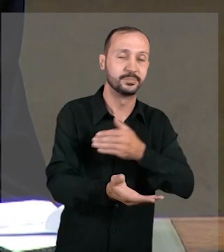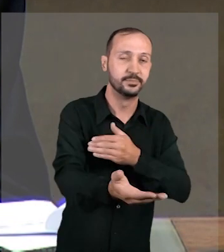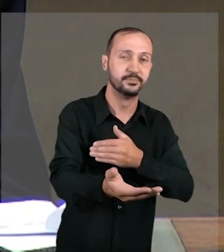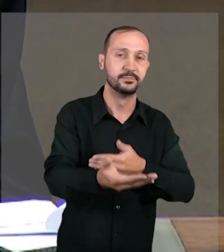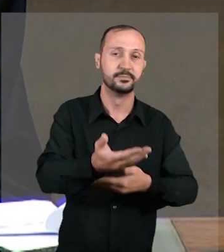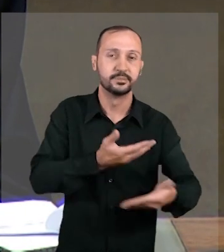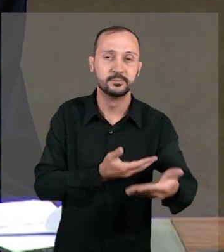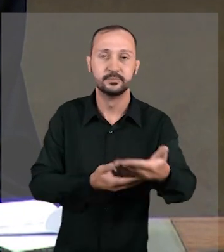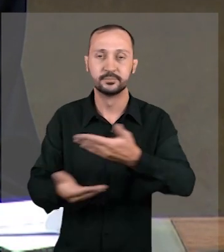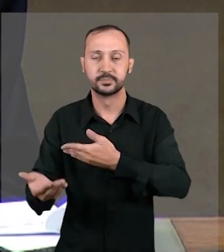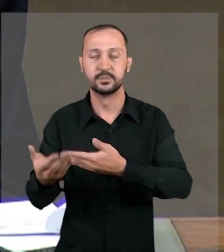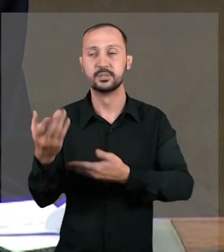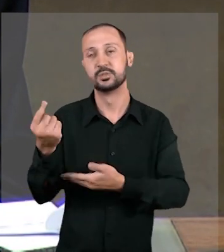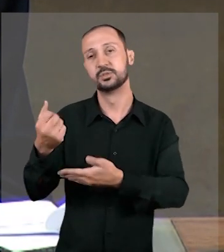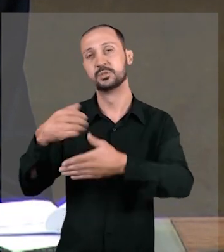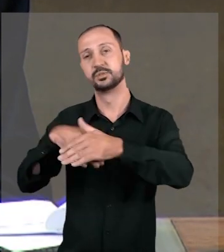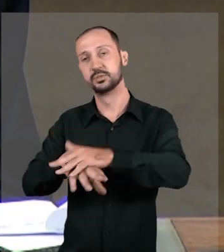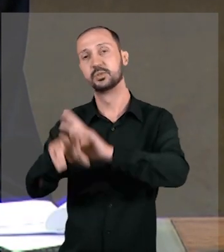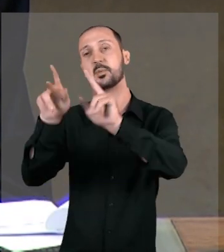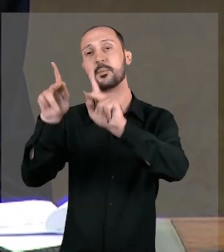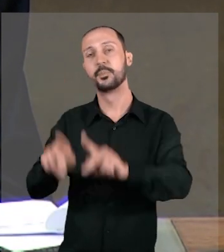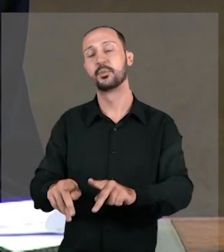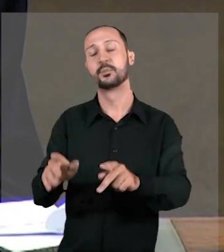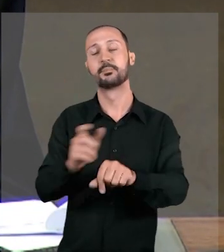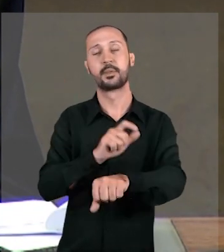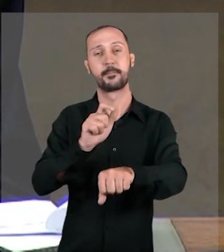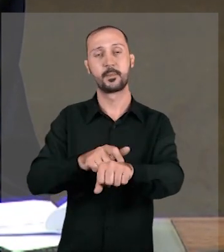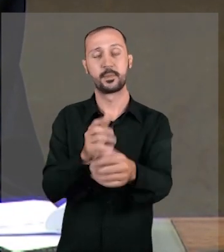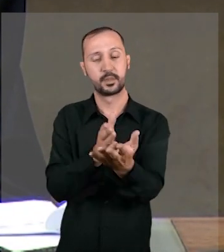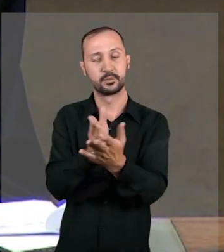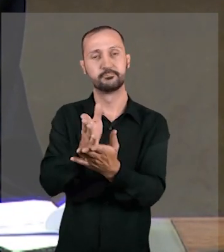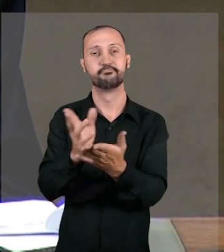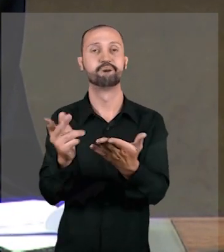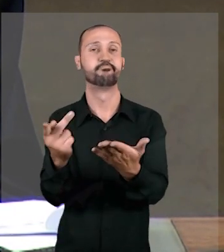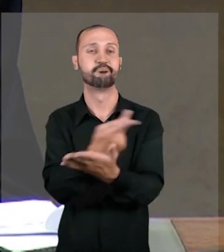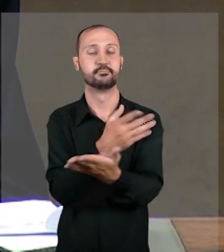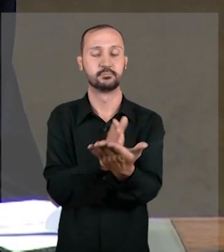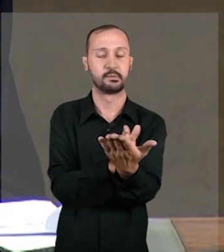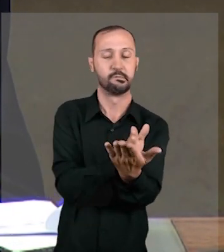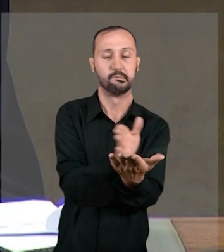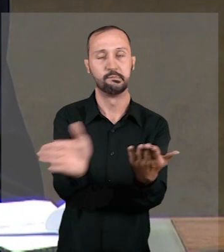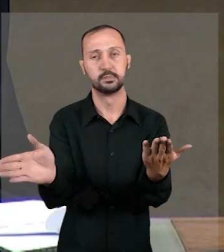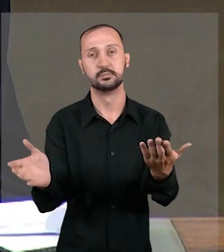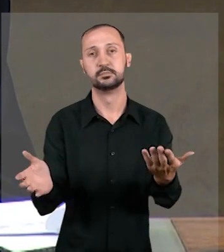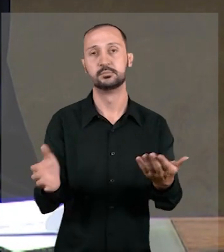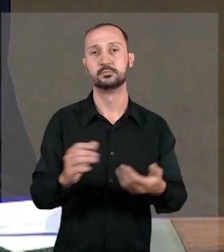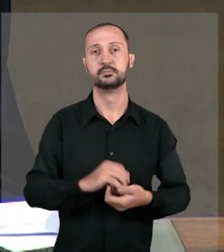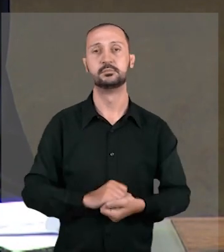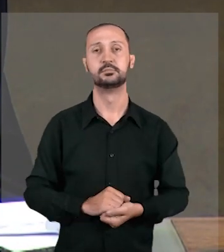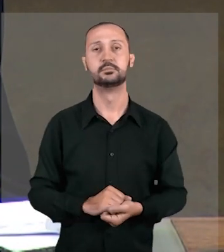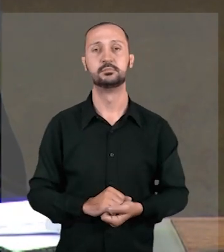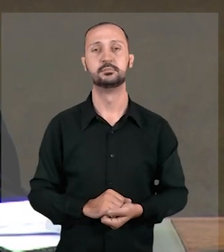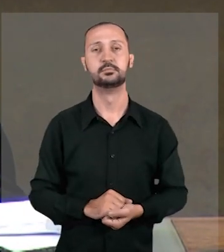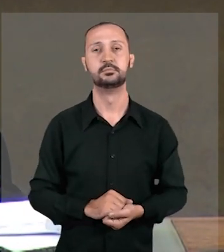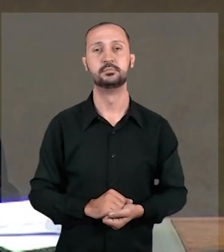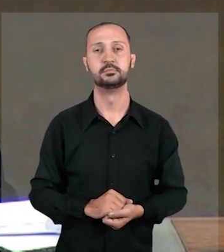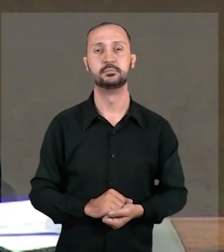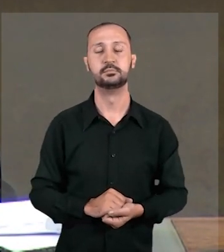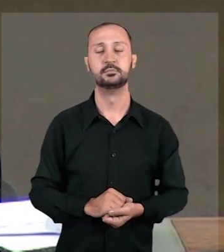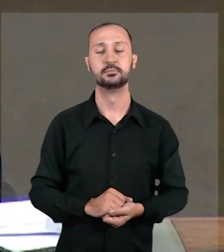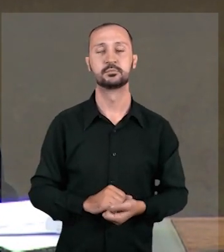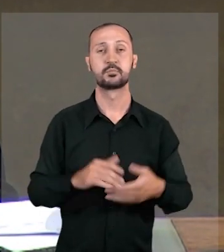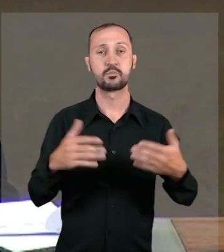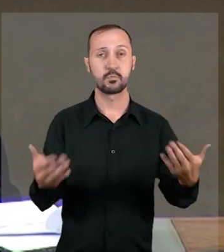cargos, empenho de dinheiro público em destinações que não são prioritárias, quando não coisa pior. E, portanto,